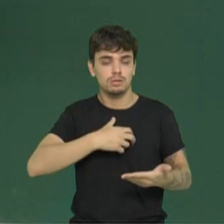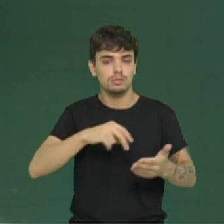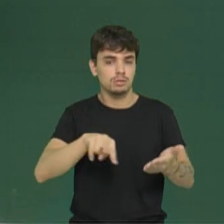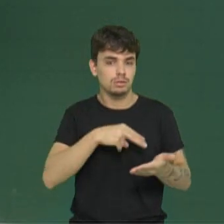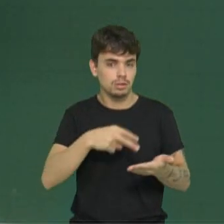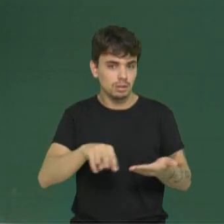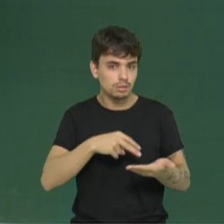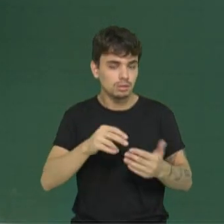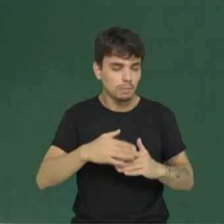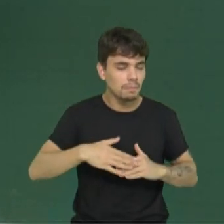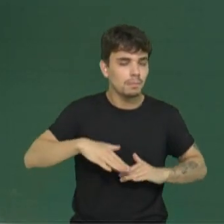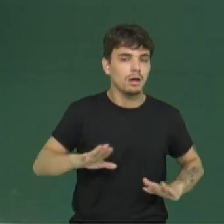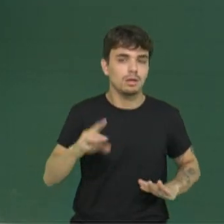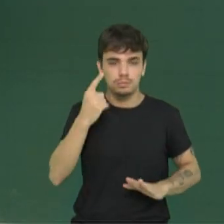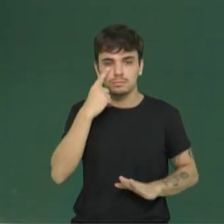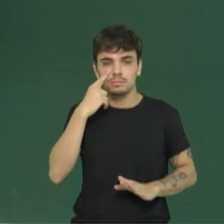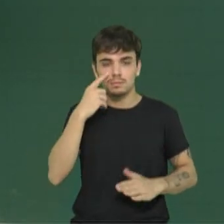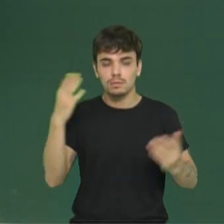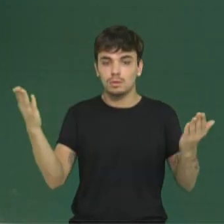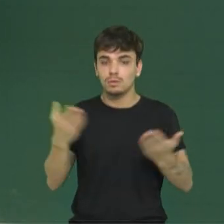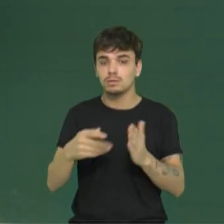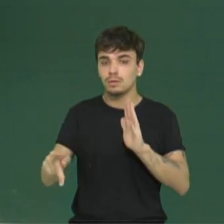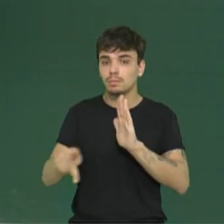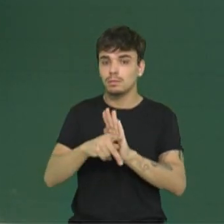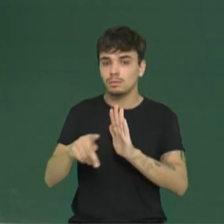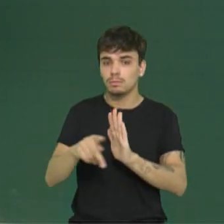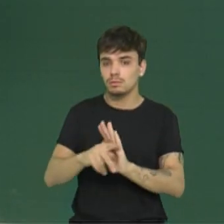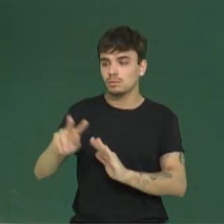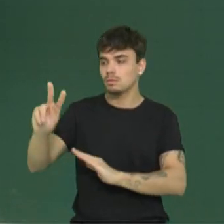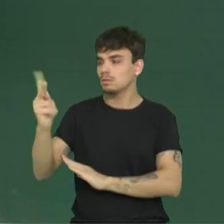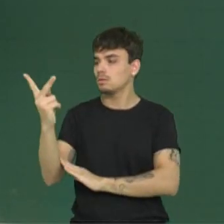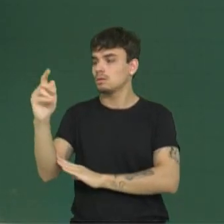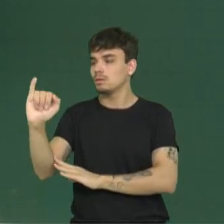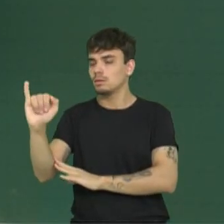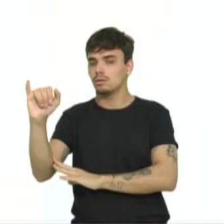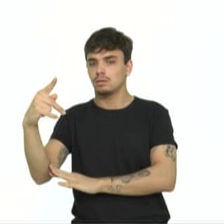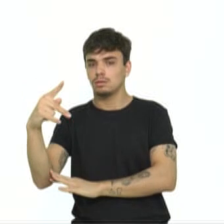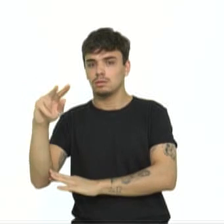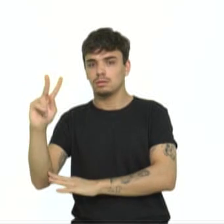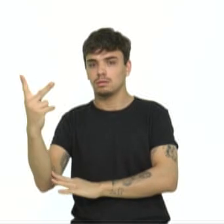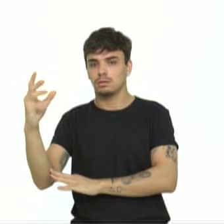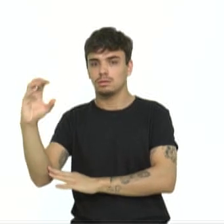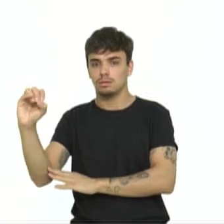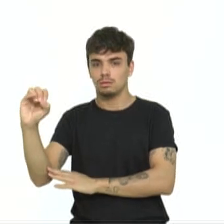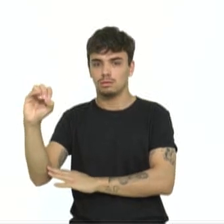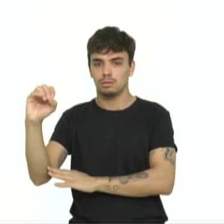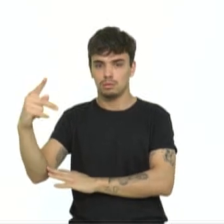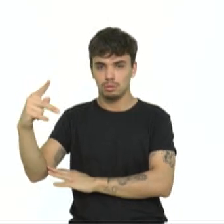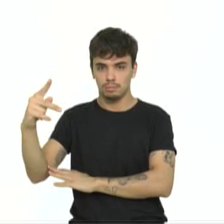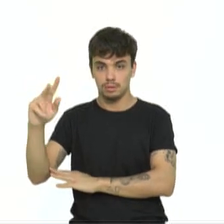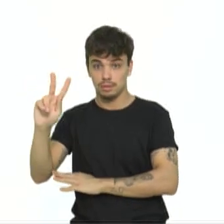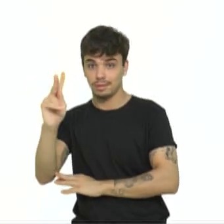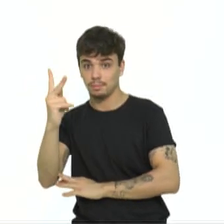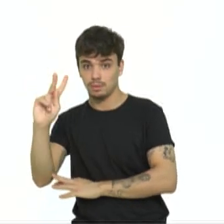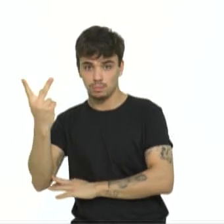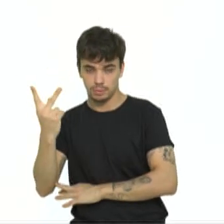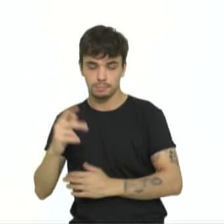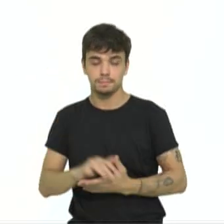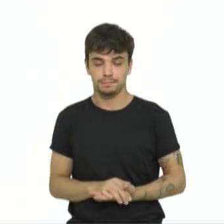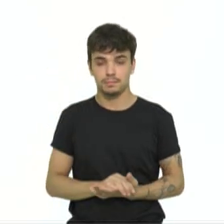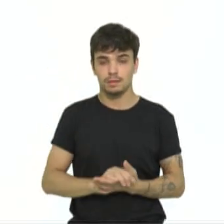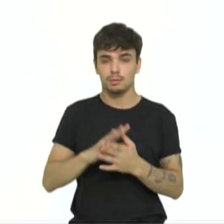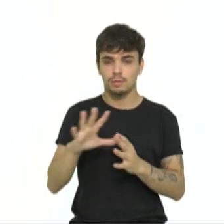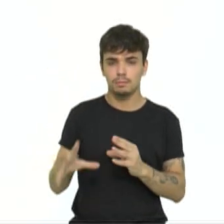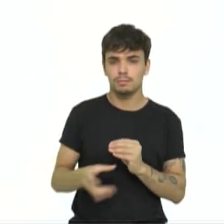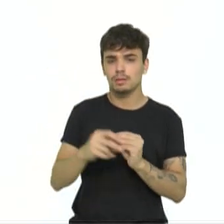dança. A gente vai falar do próprio hip hop, tá? Então, para abordar o hip hop,